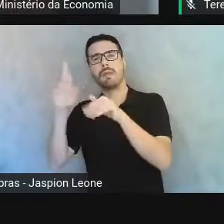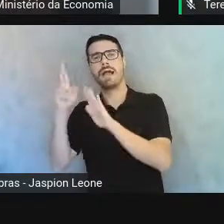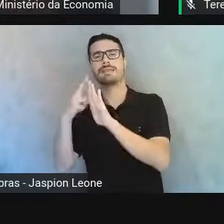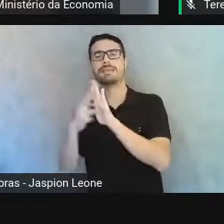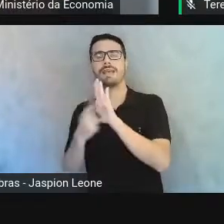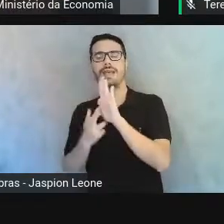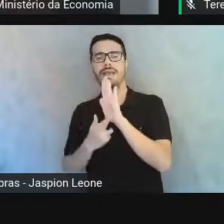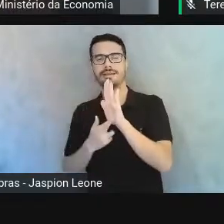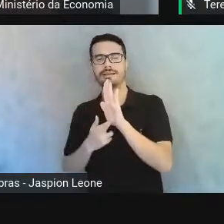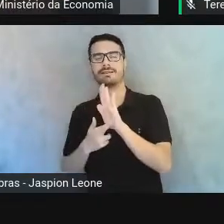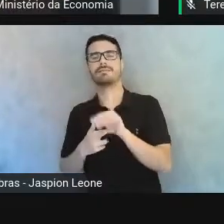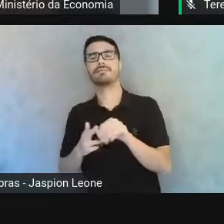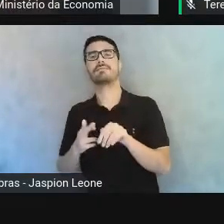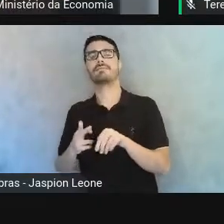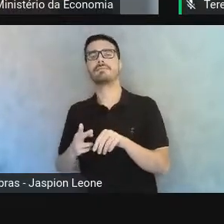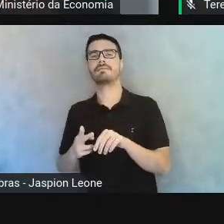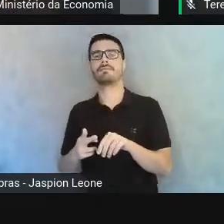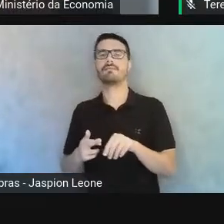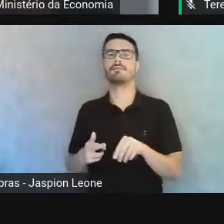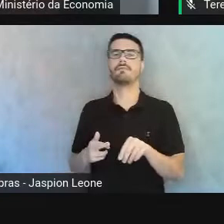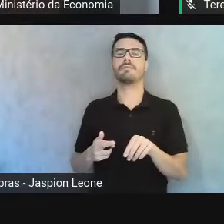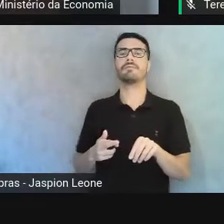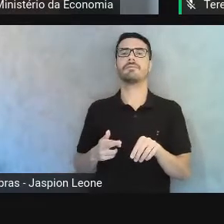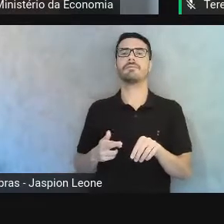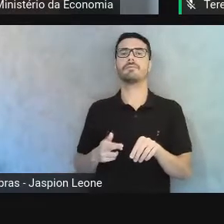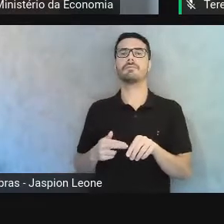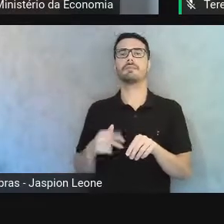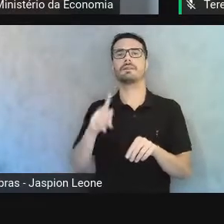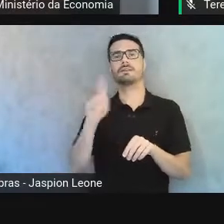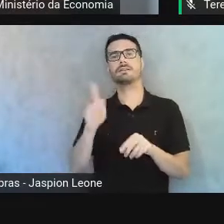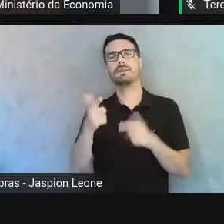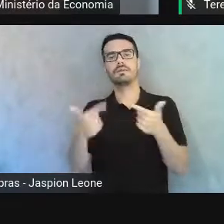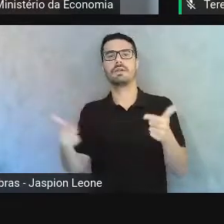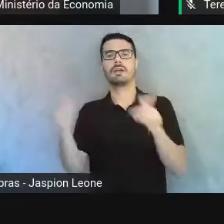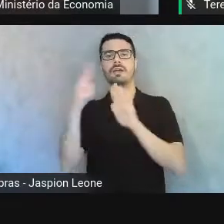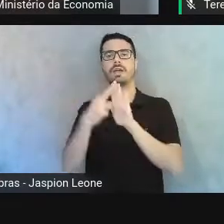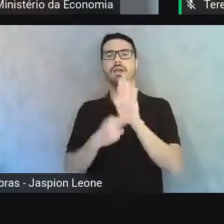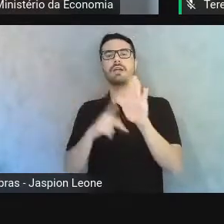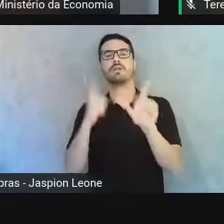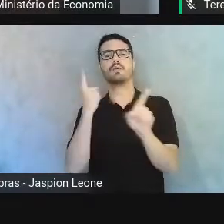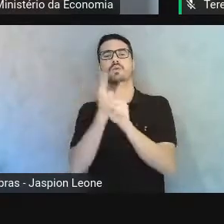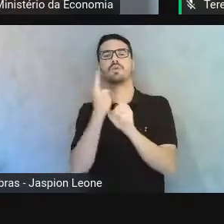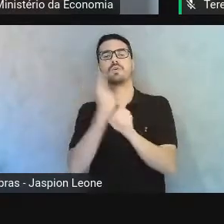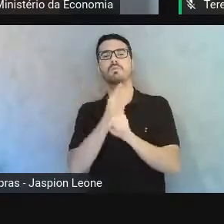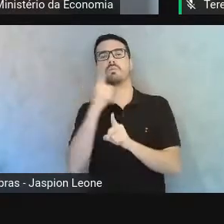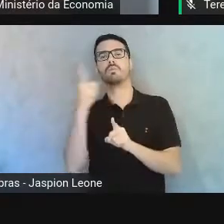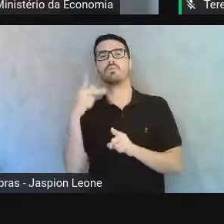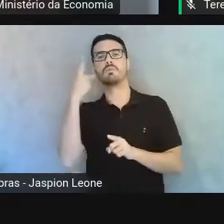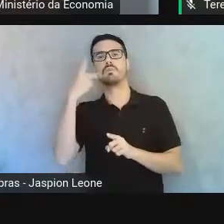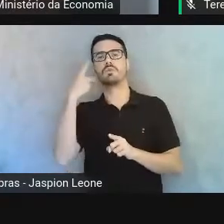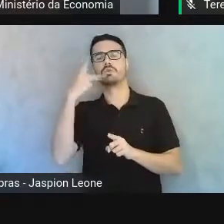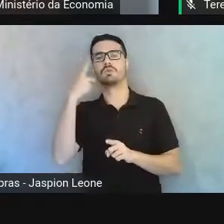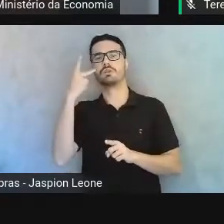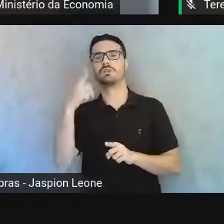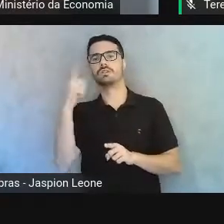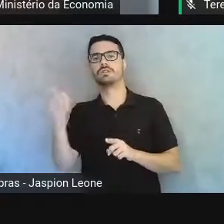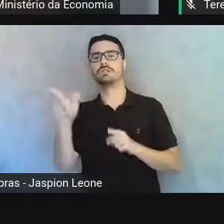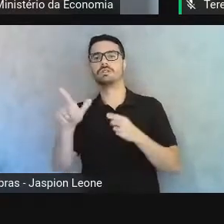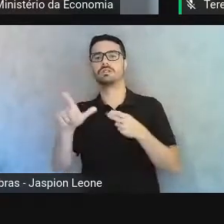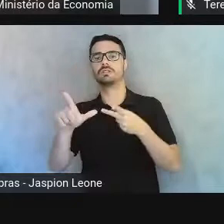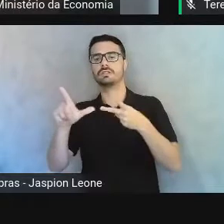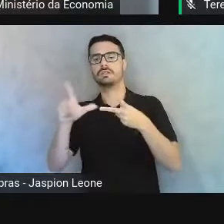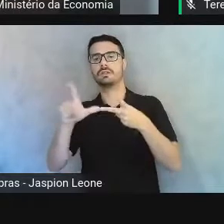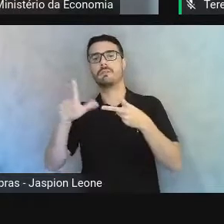elas são mais efetivas que as discricionárias, porque um dos meus achados foi esse, as políticas de origem do legislativo são